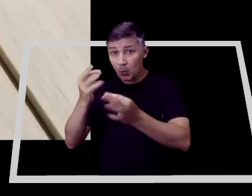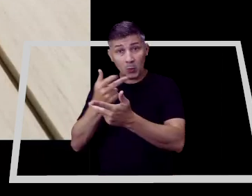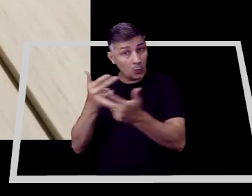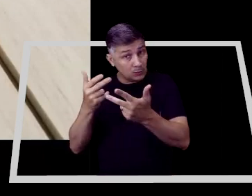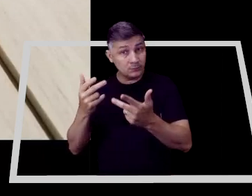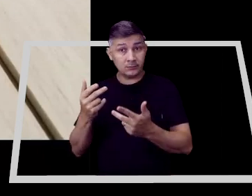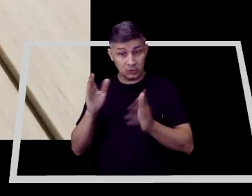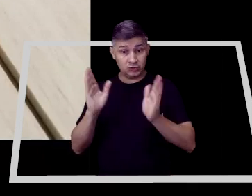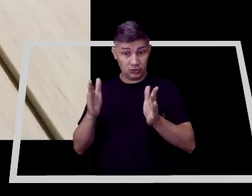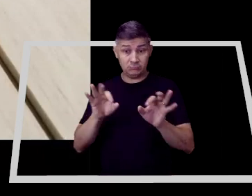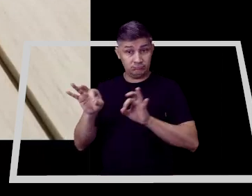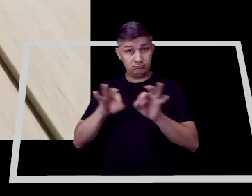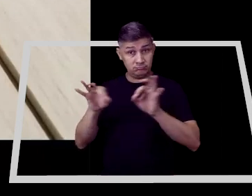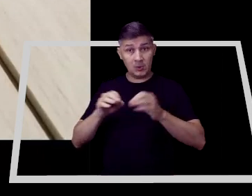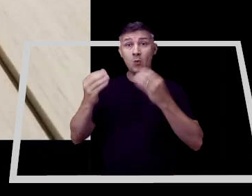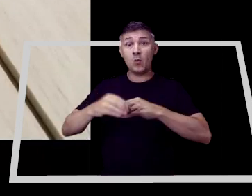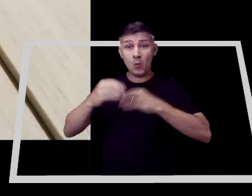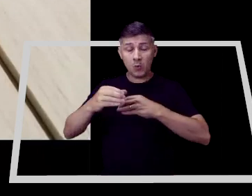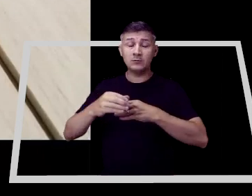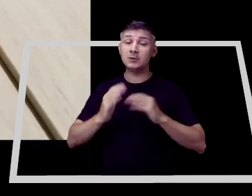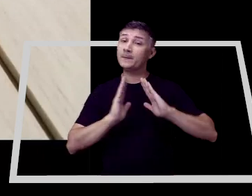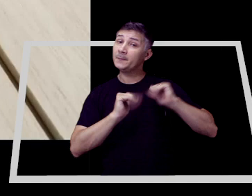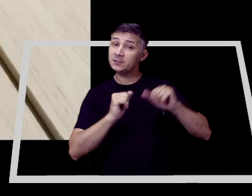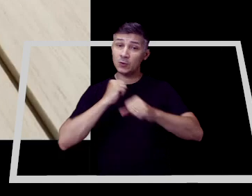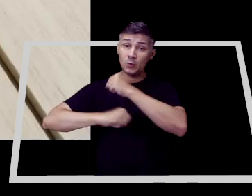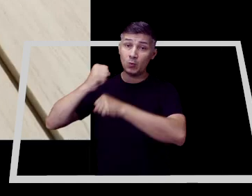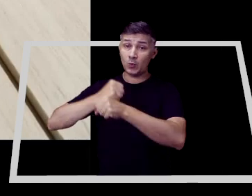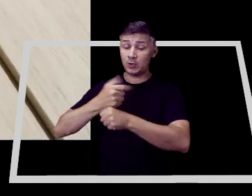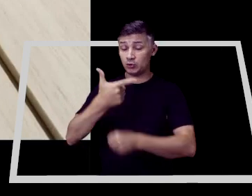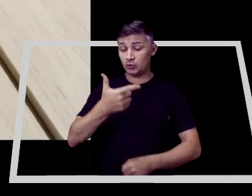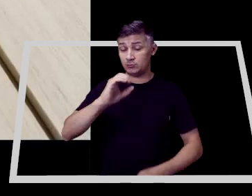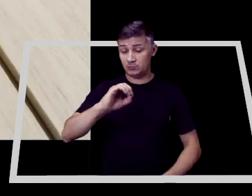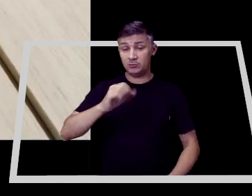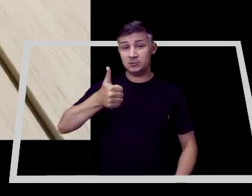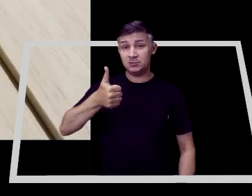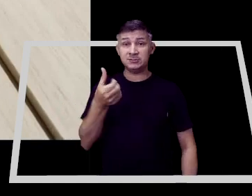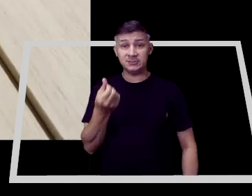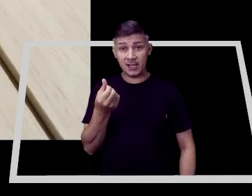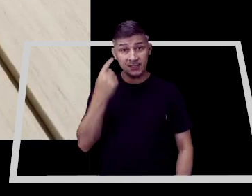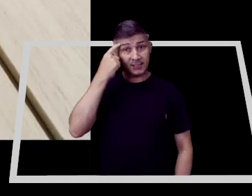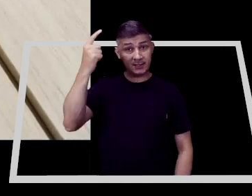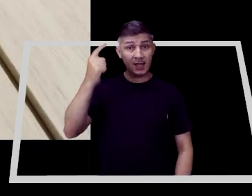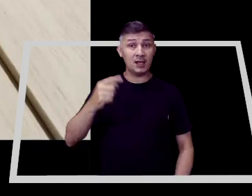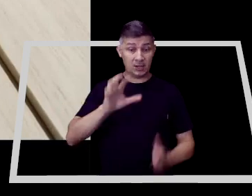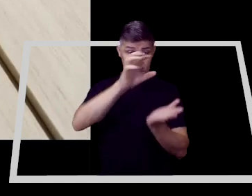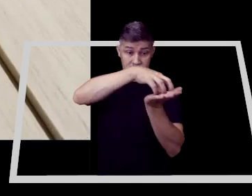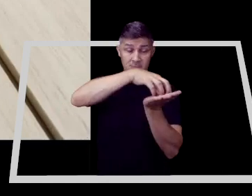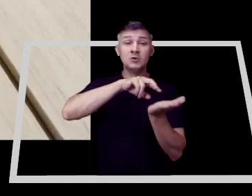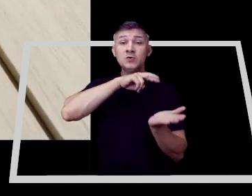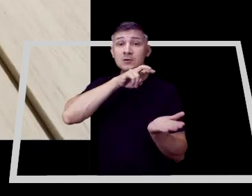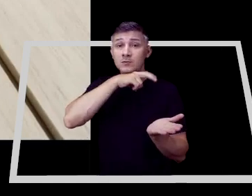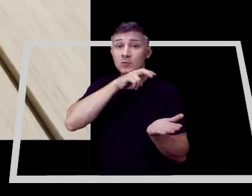biotecnológicas, etc. Isso foi um concurso solicitado em 2016, era uma ideia do Butantan,